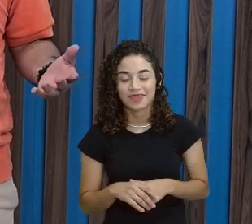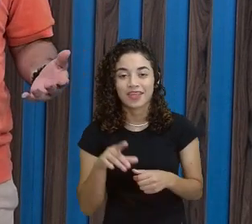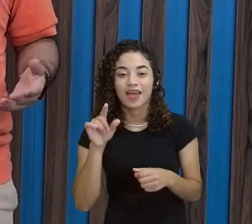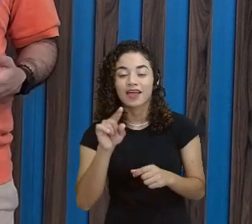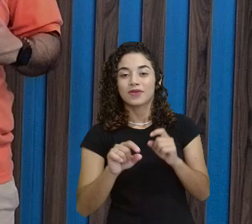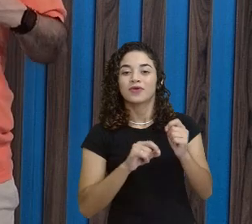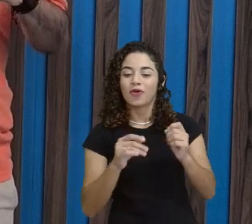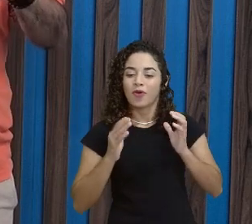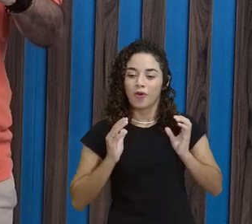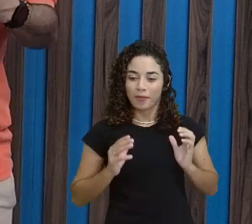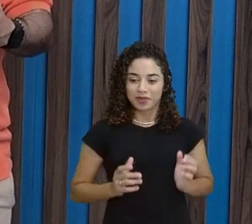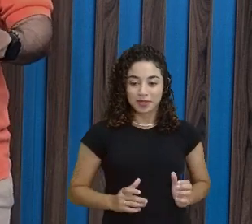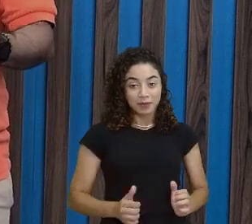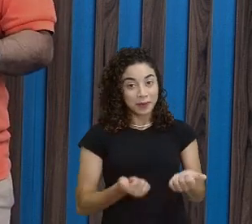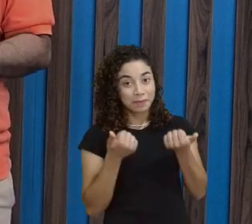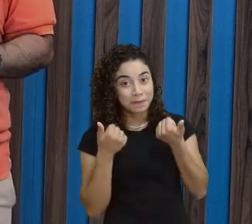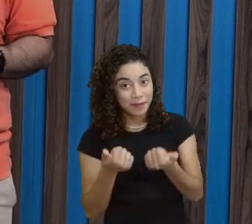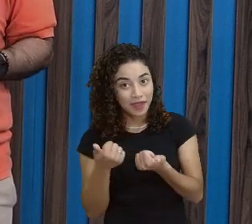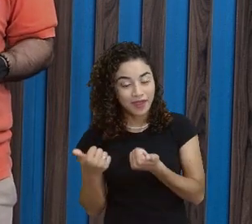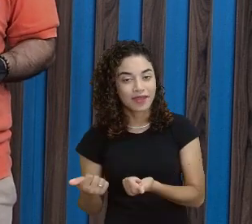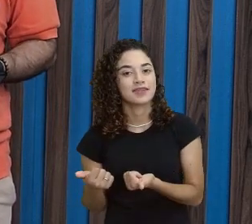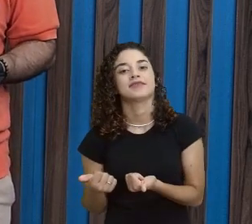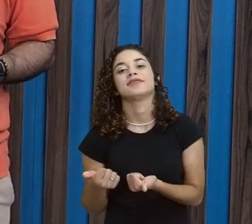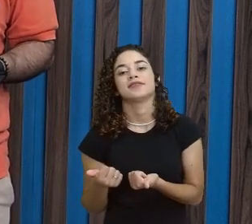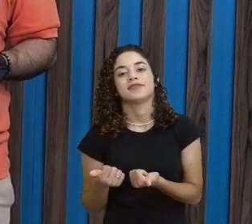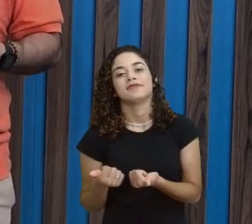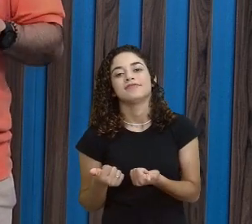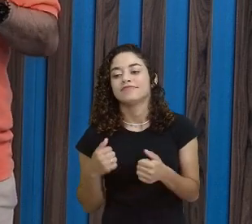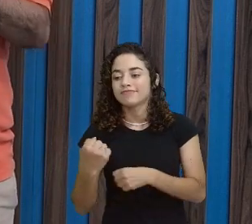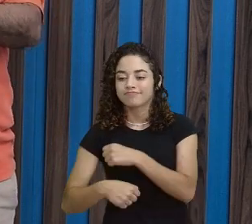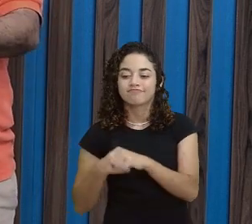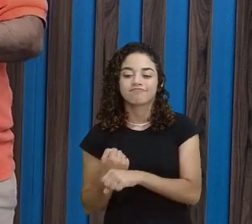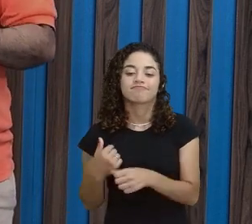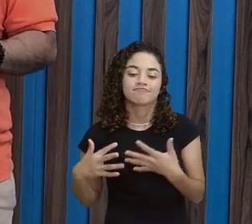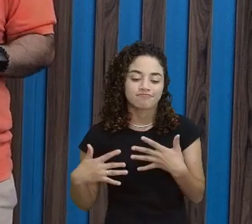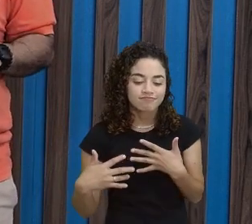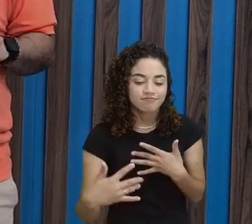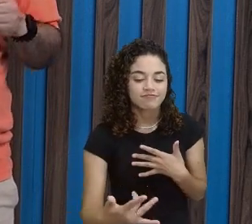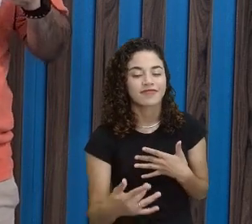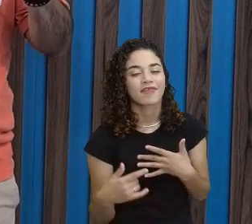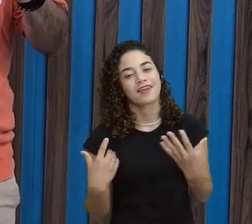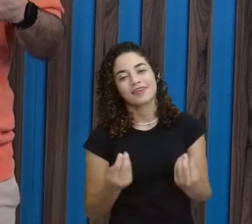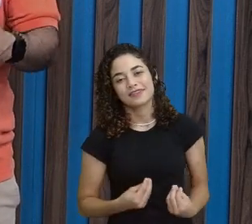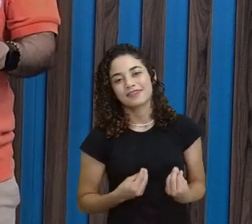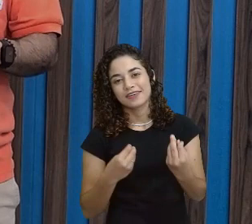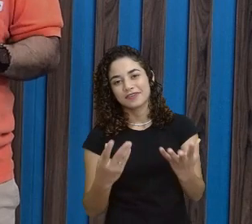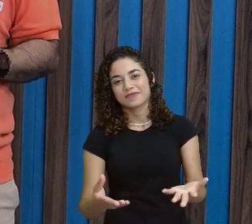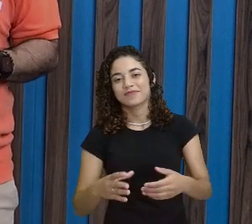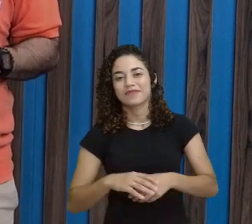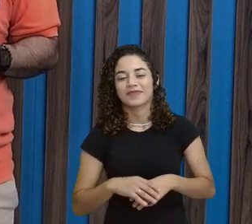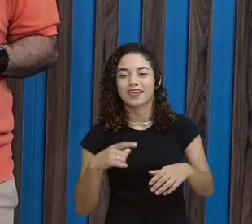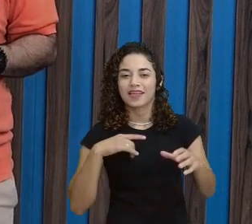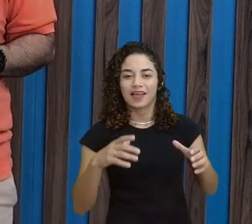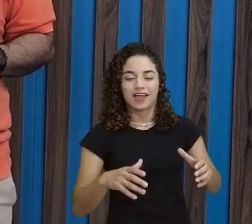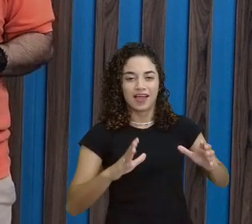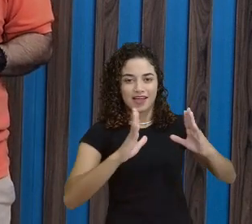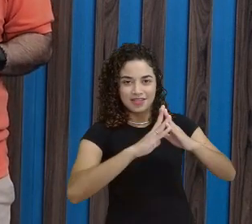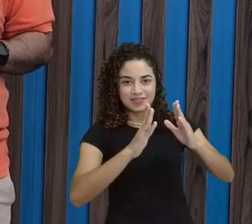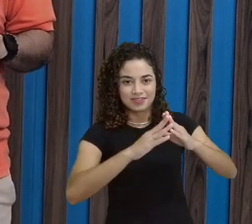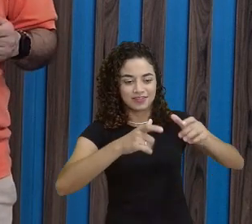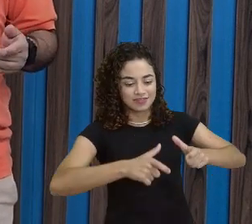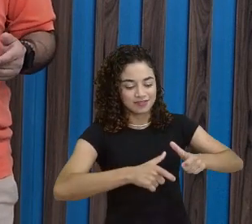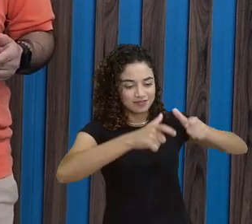ano. Então, nesse sentido, o São Nicolau, ali na figura do Papai Noel, ele entra, né, na casa das